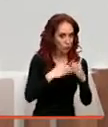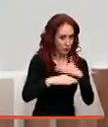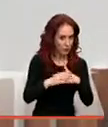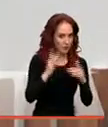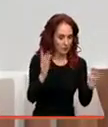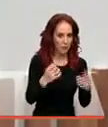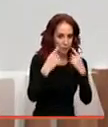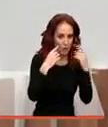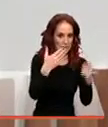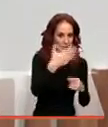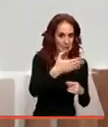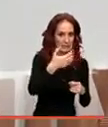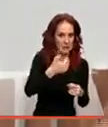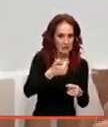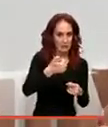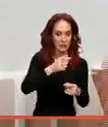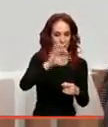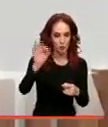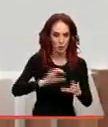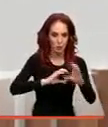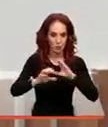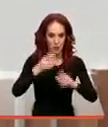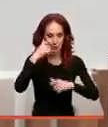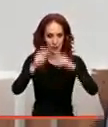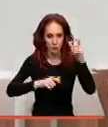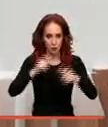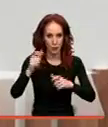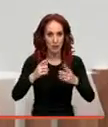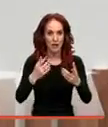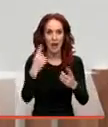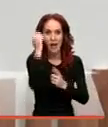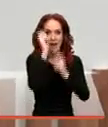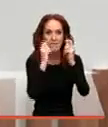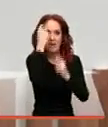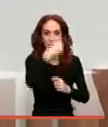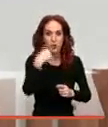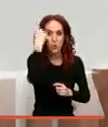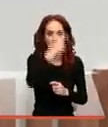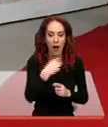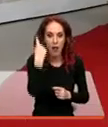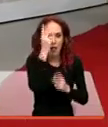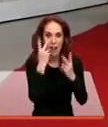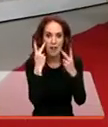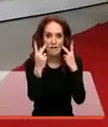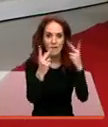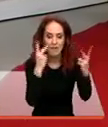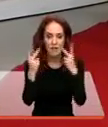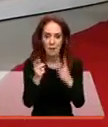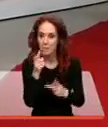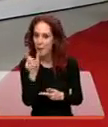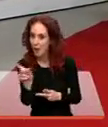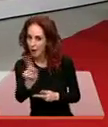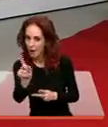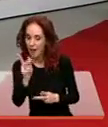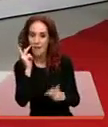75% da comunicação seus votos é feita visualmente não é pois palavras mesmo como uma coisa é